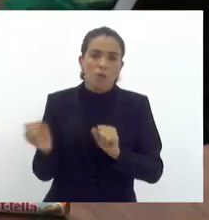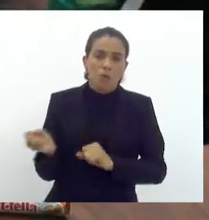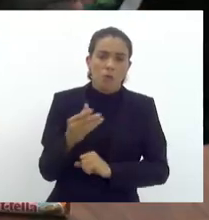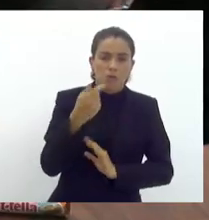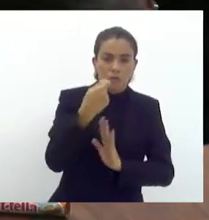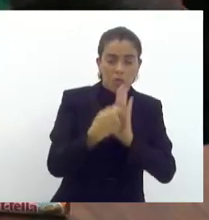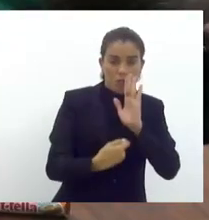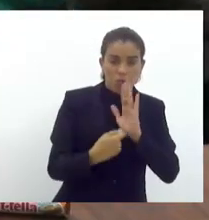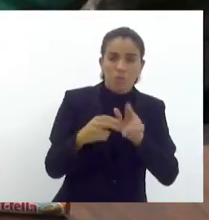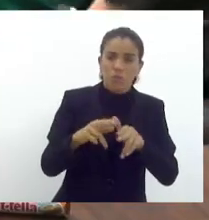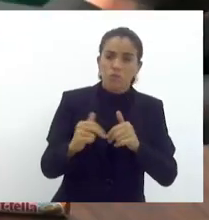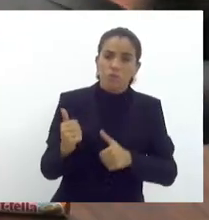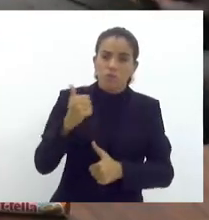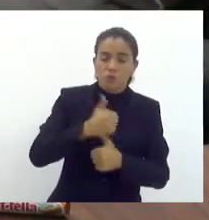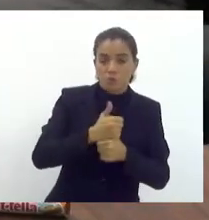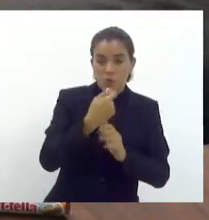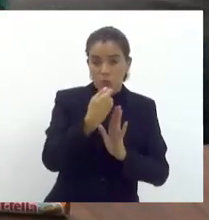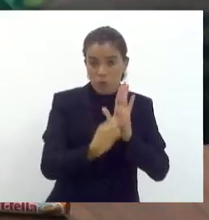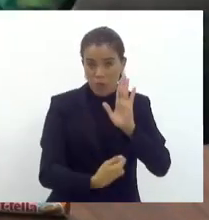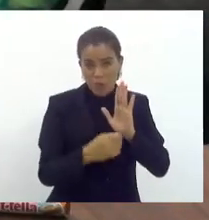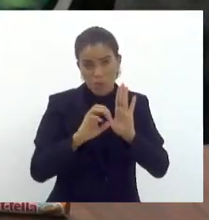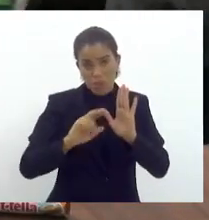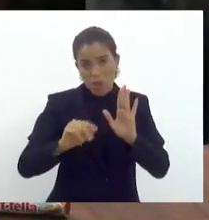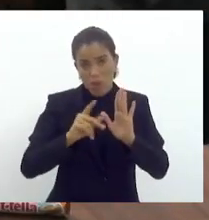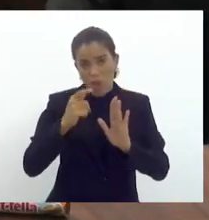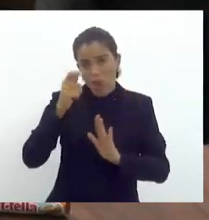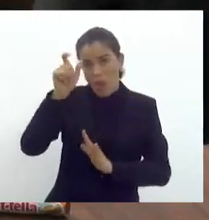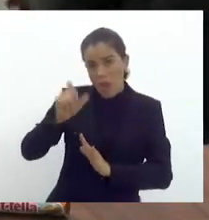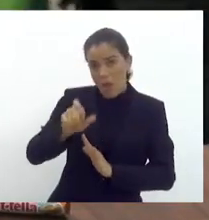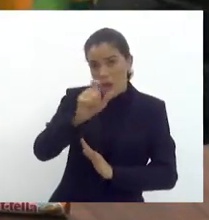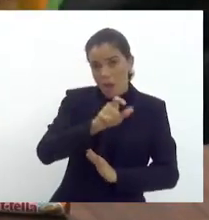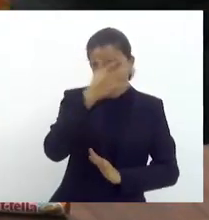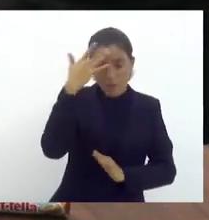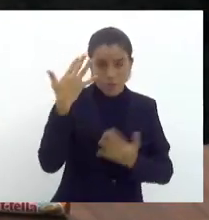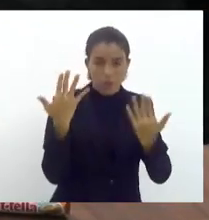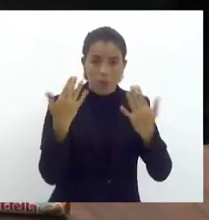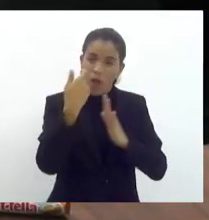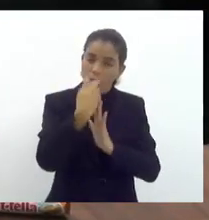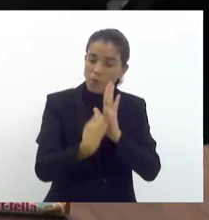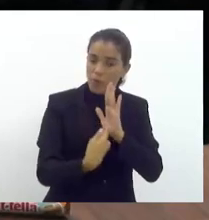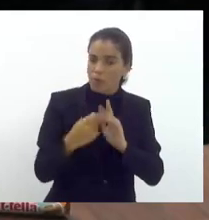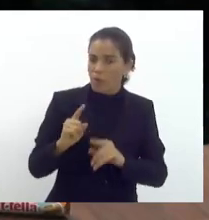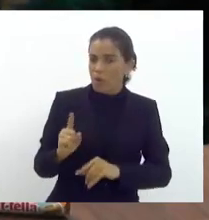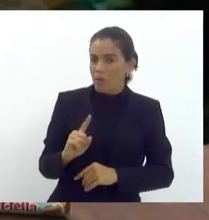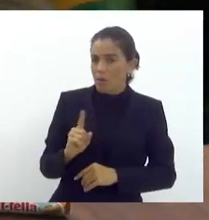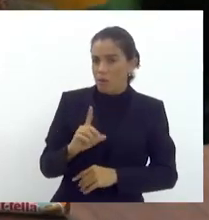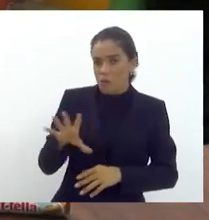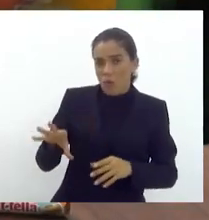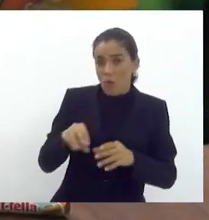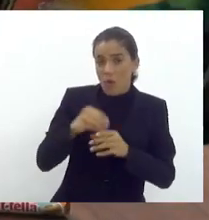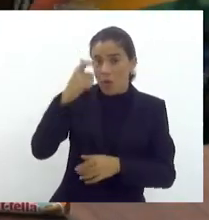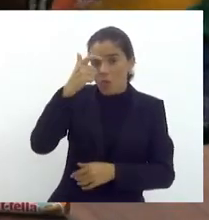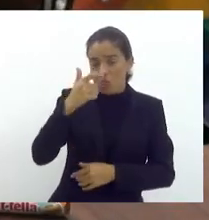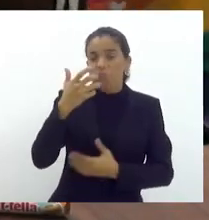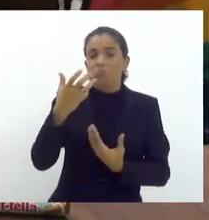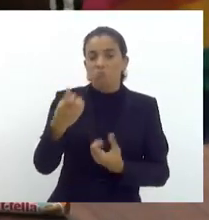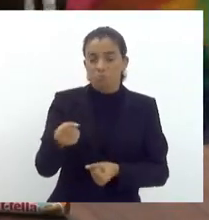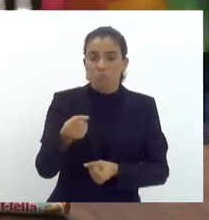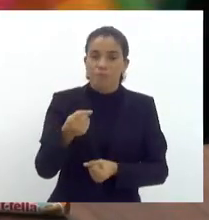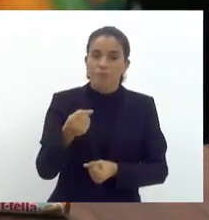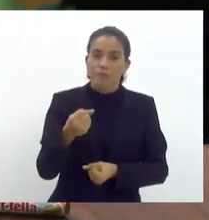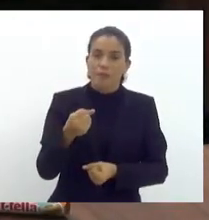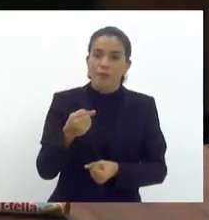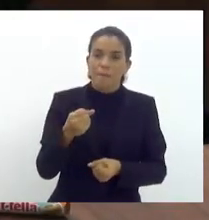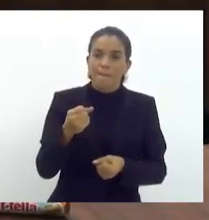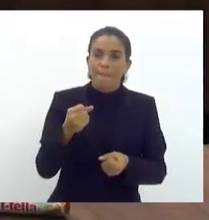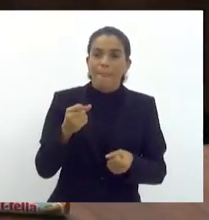portanto um substitutivo ao texto não há autoria Mas é uma discussão válida que me incumba de na nossa